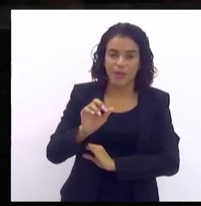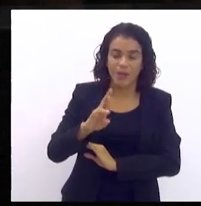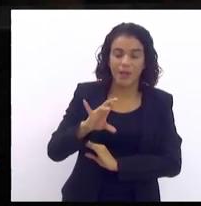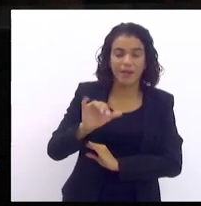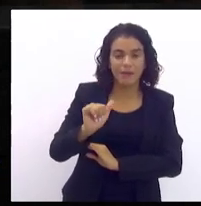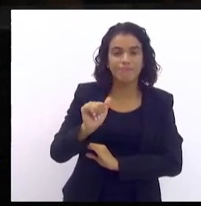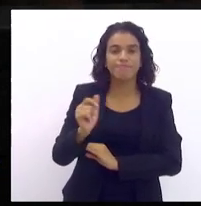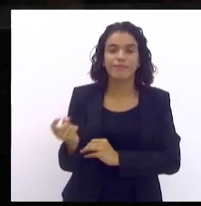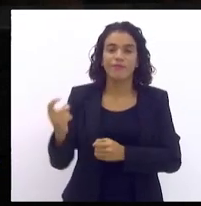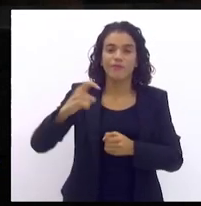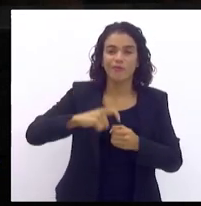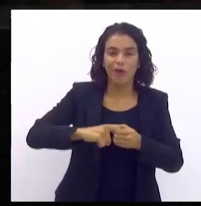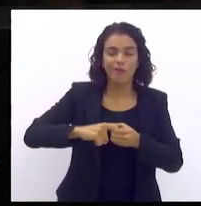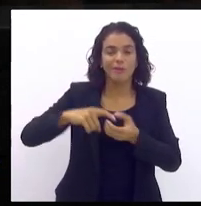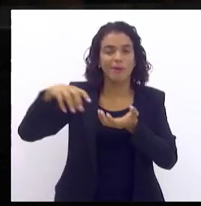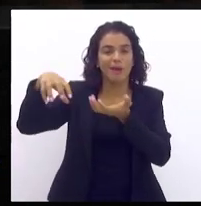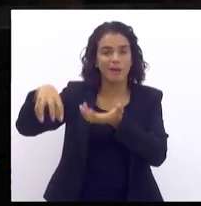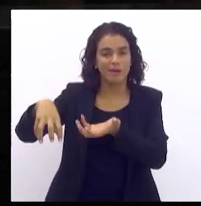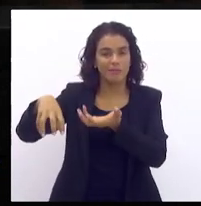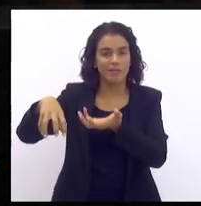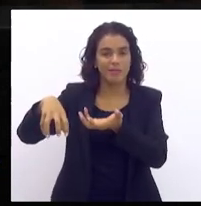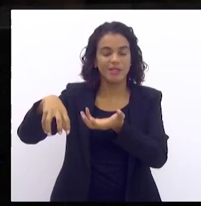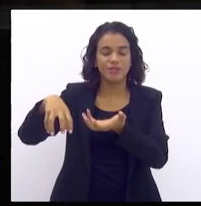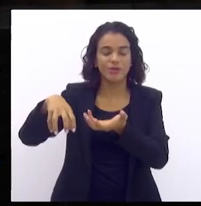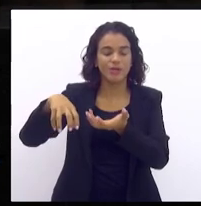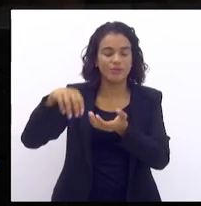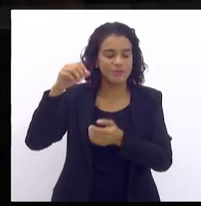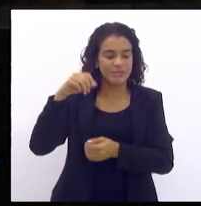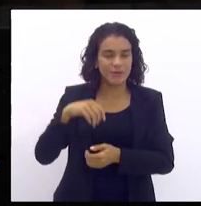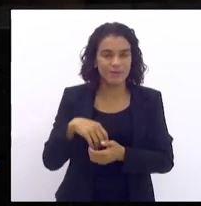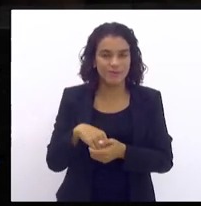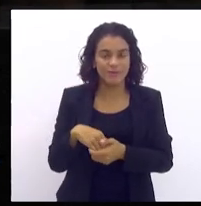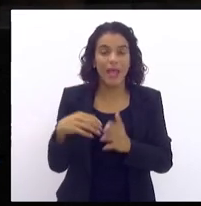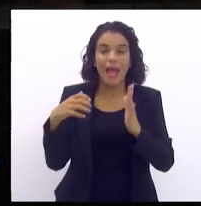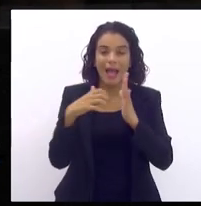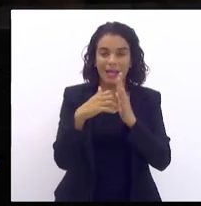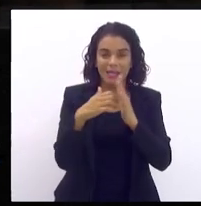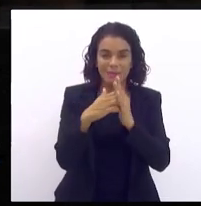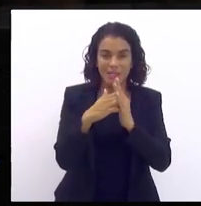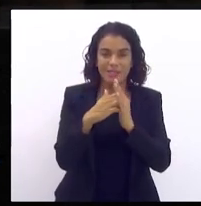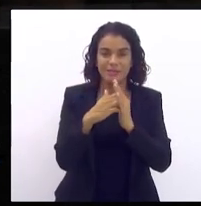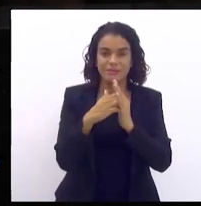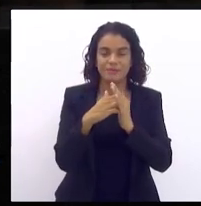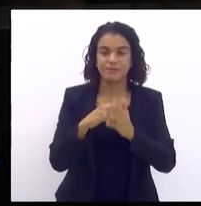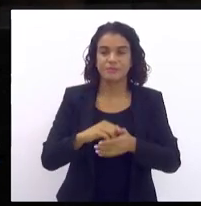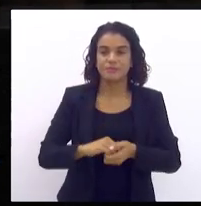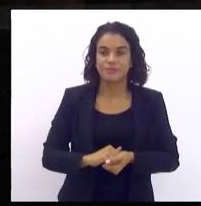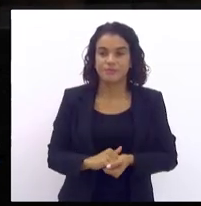que a Câmara aprecie as alterações do